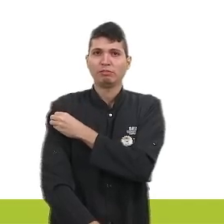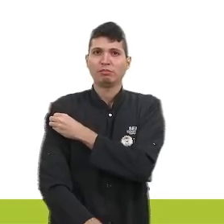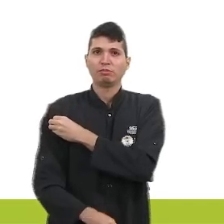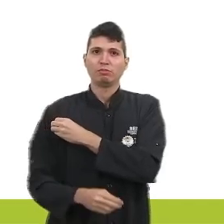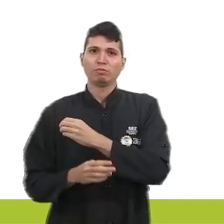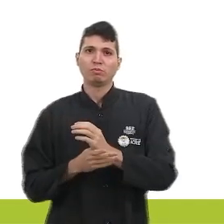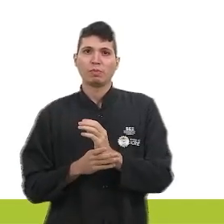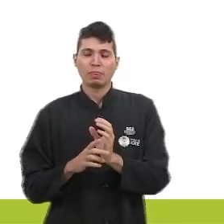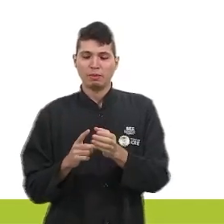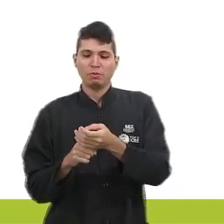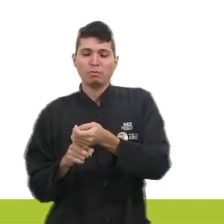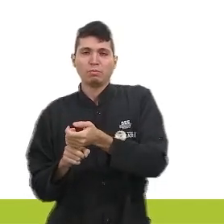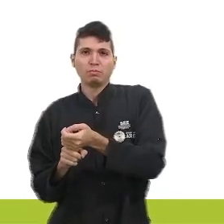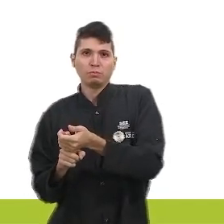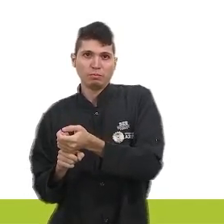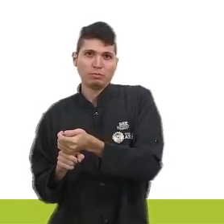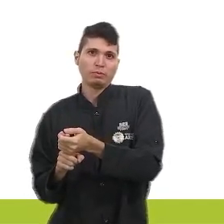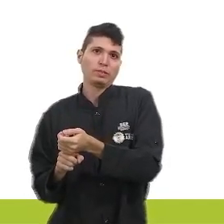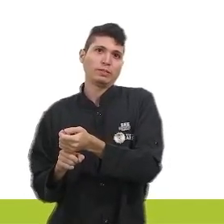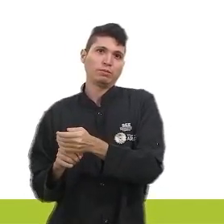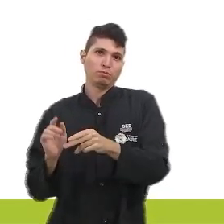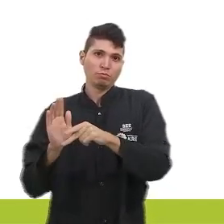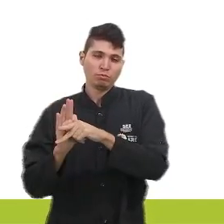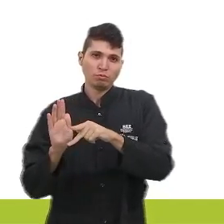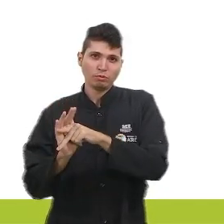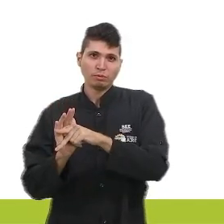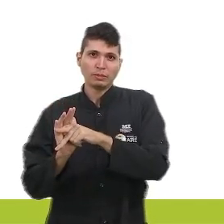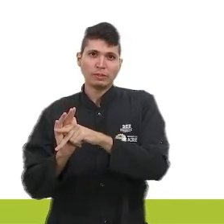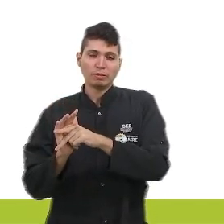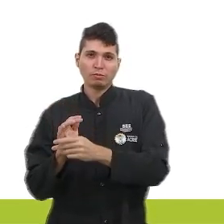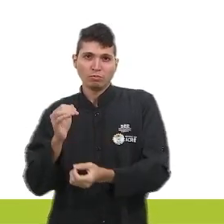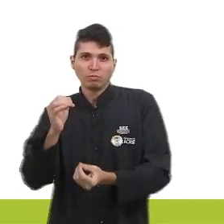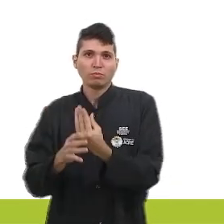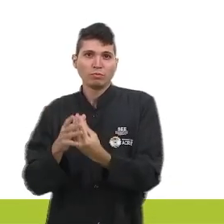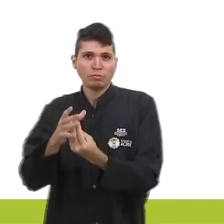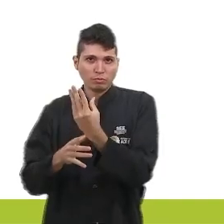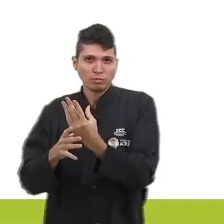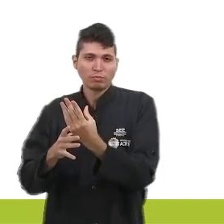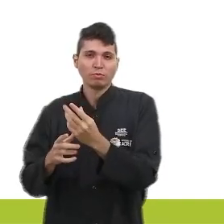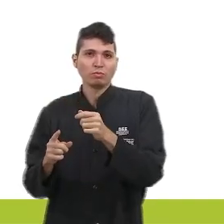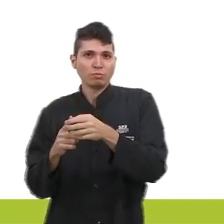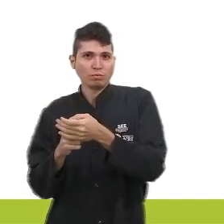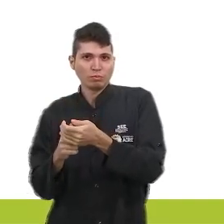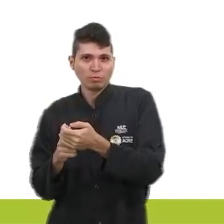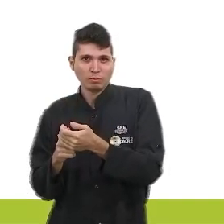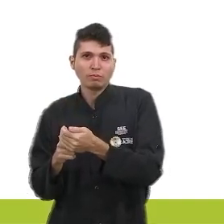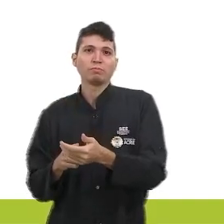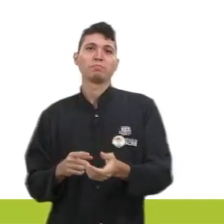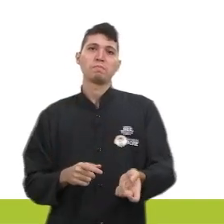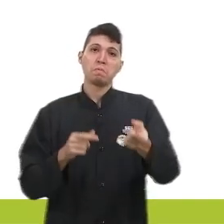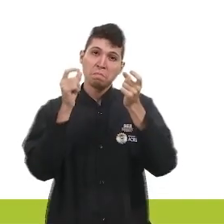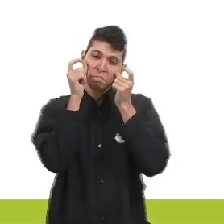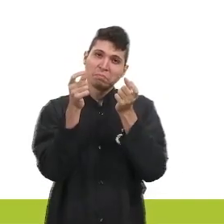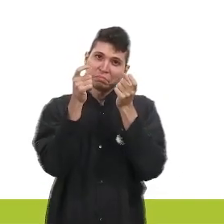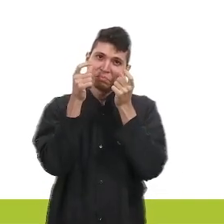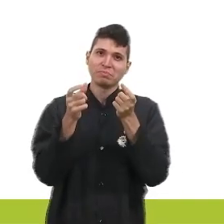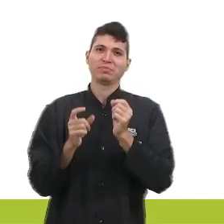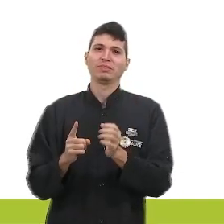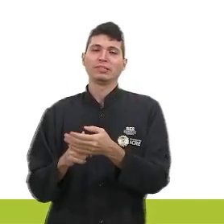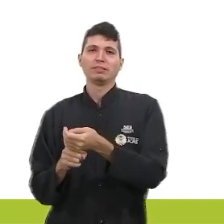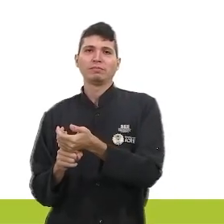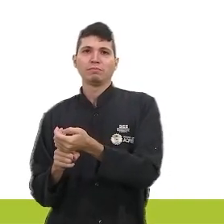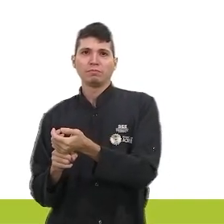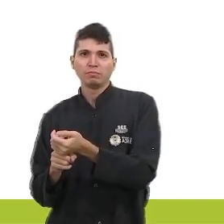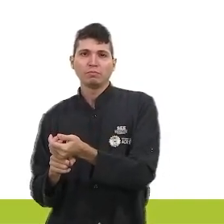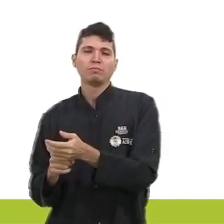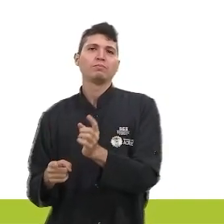do milho. Então, eu posso ter o etanol sendo produzido a partir do milho. E é muito interessante produzir etanol a partir do